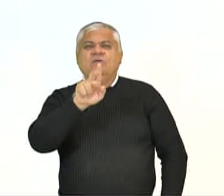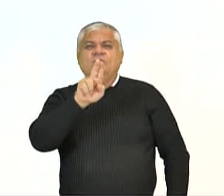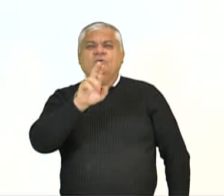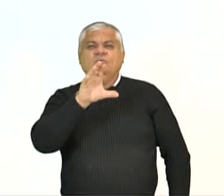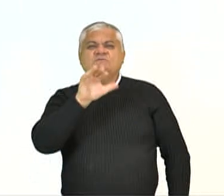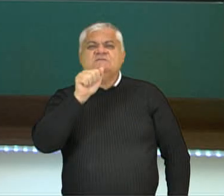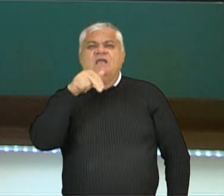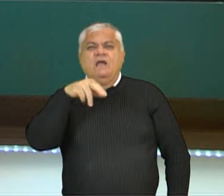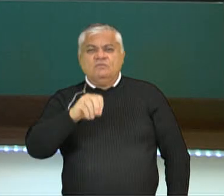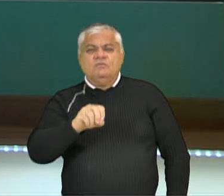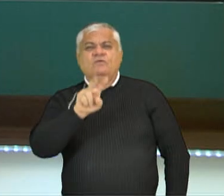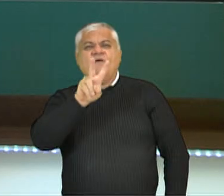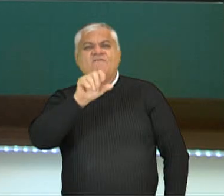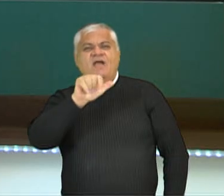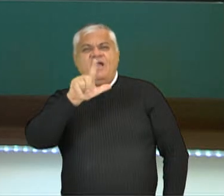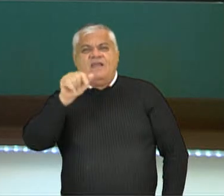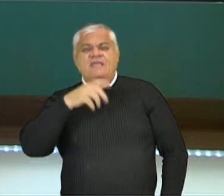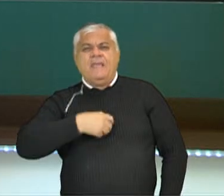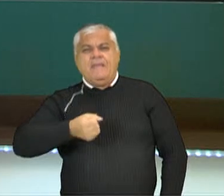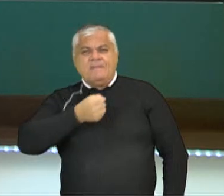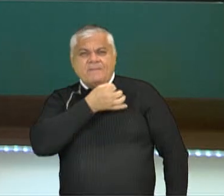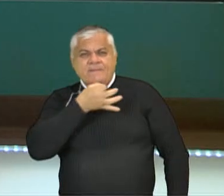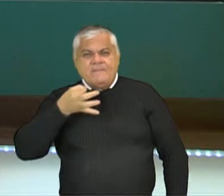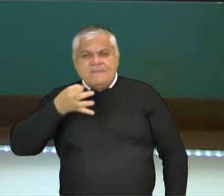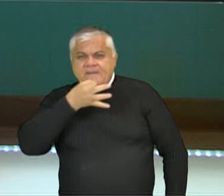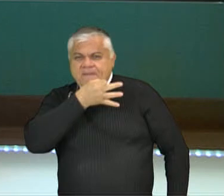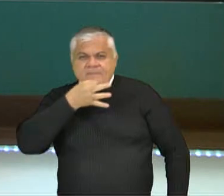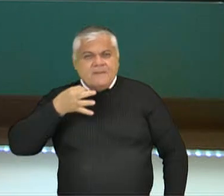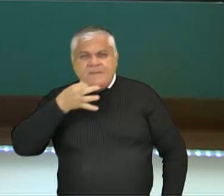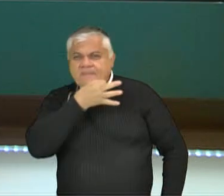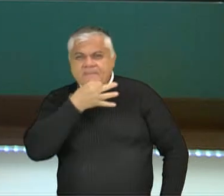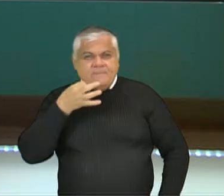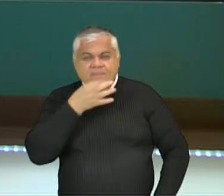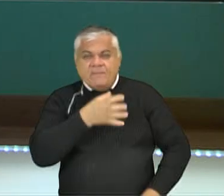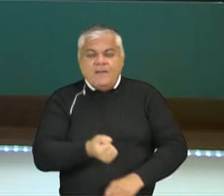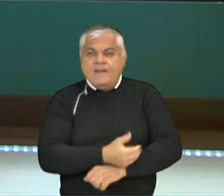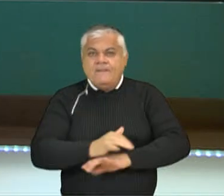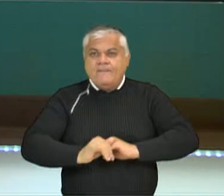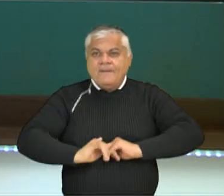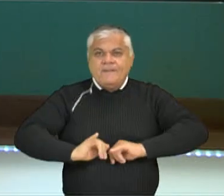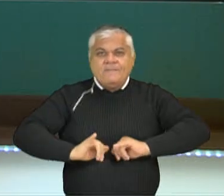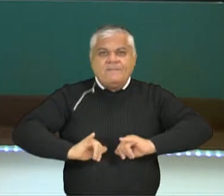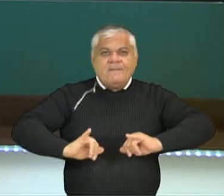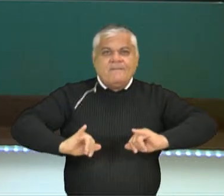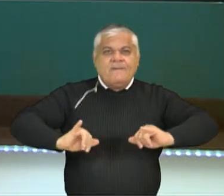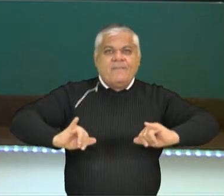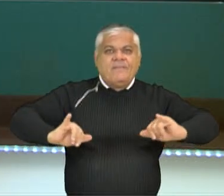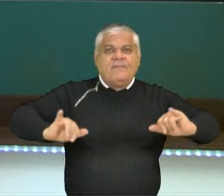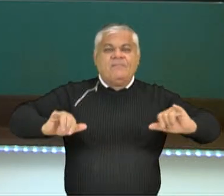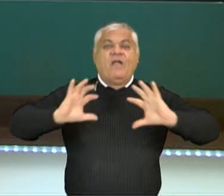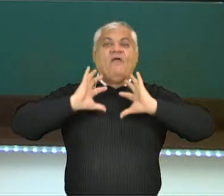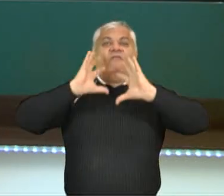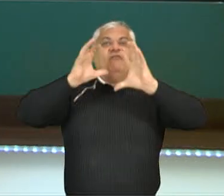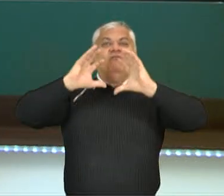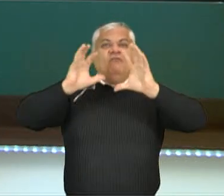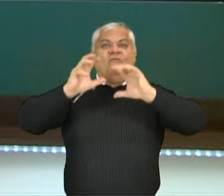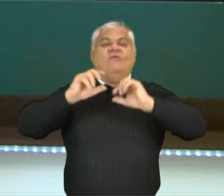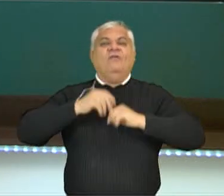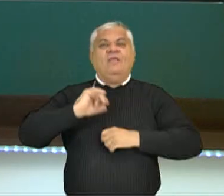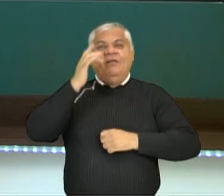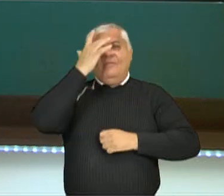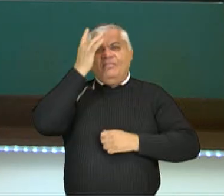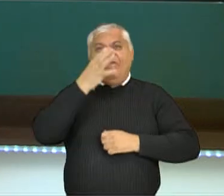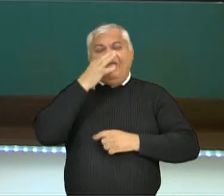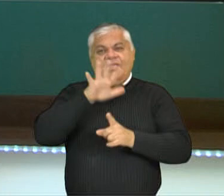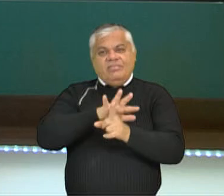ele narrava os jogos com bastante emoção e foi bem conhecido. Então ele foi difundindo o esporte, o voleibol foi sendo conhecido e aí em 92 a gente conseguiu a